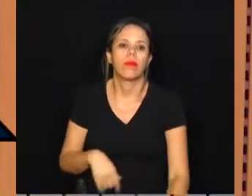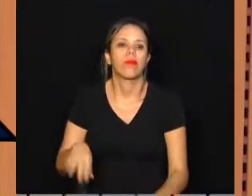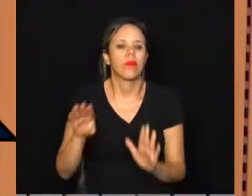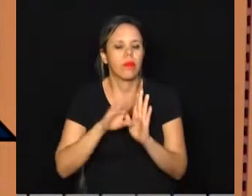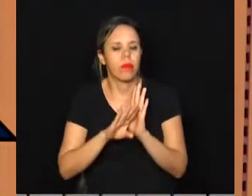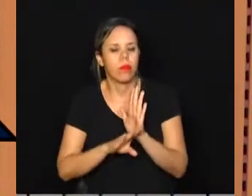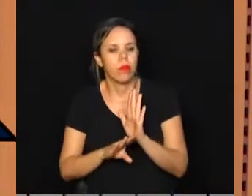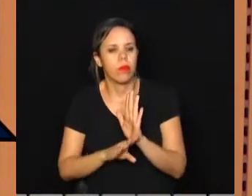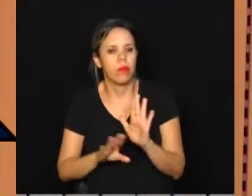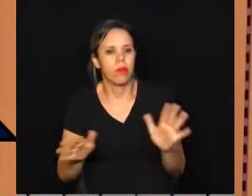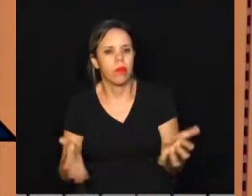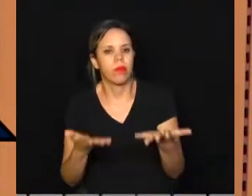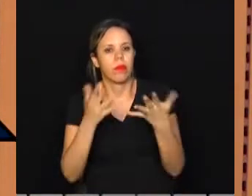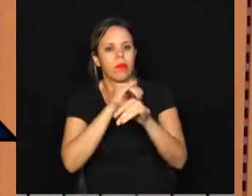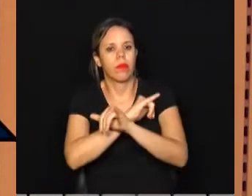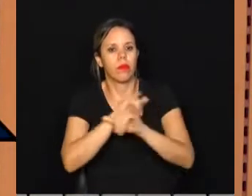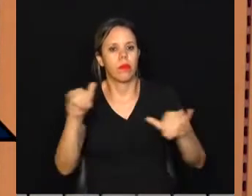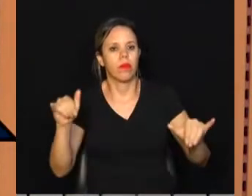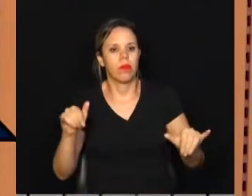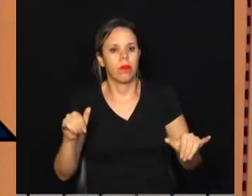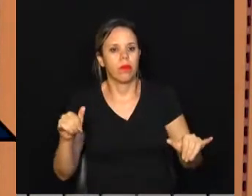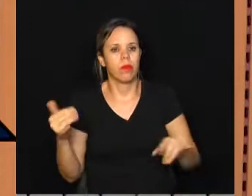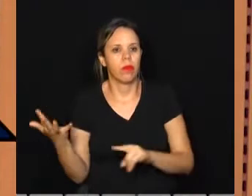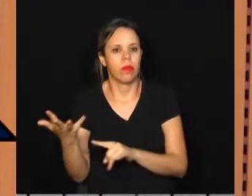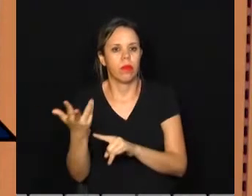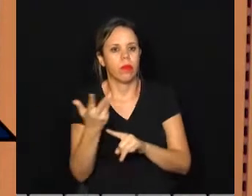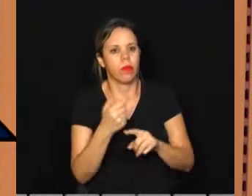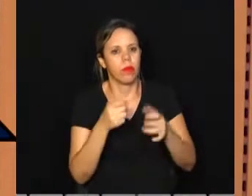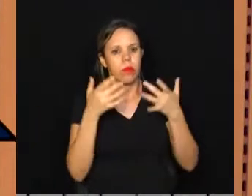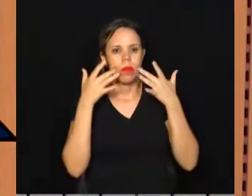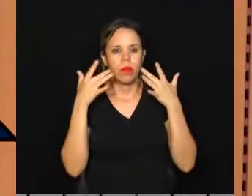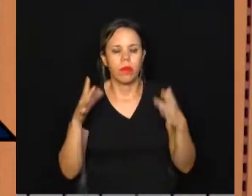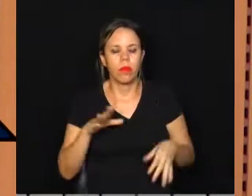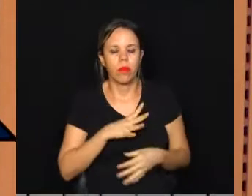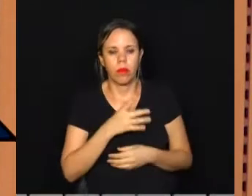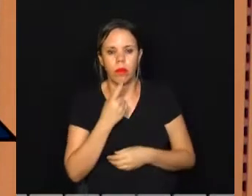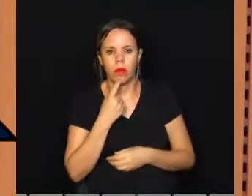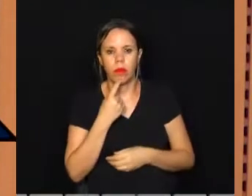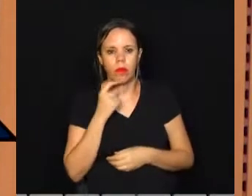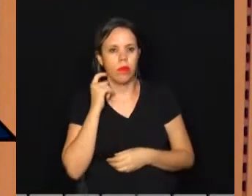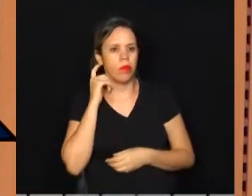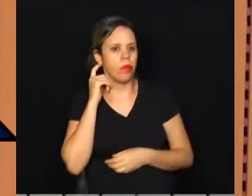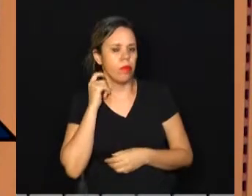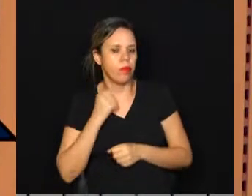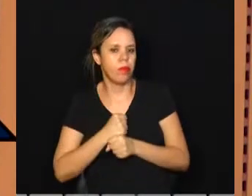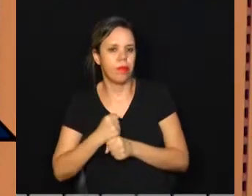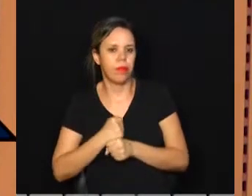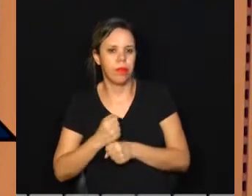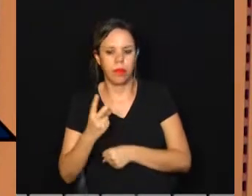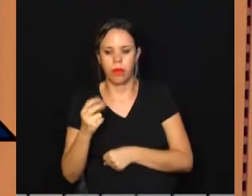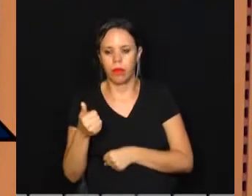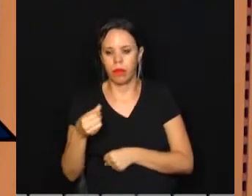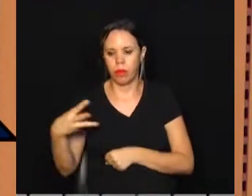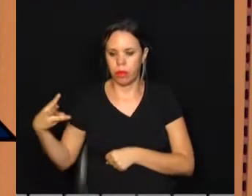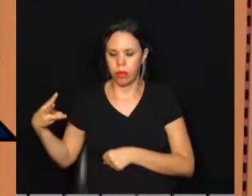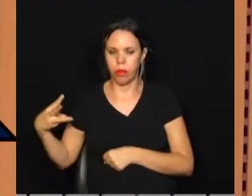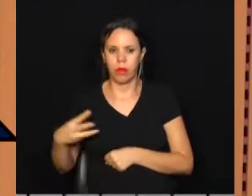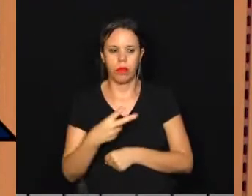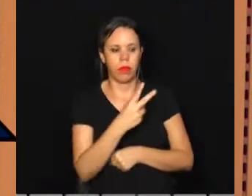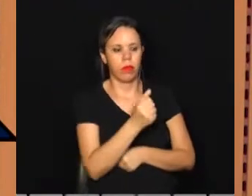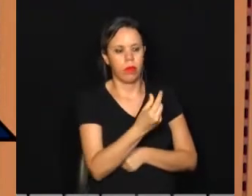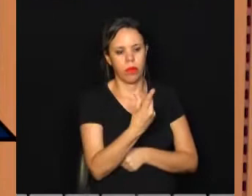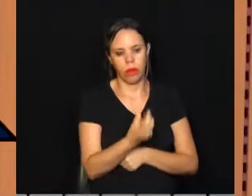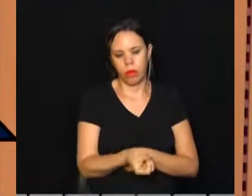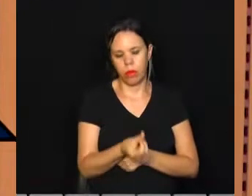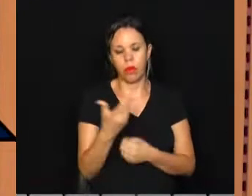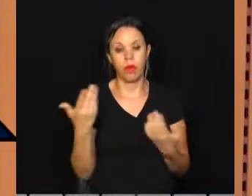de fomento às artes da cena para a cidade de Campinas entre os anos de 2013 e 2016, e